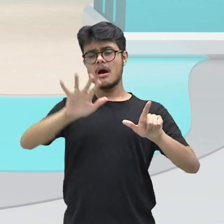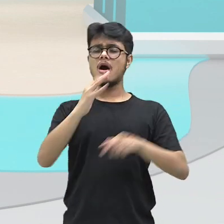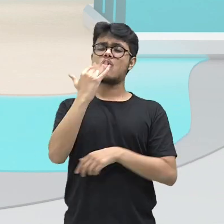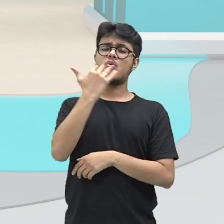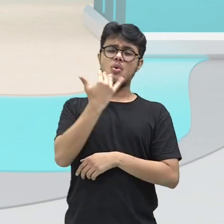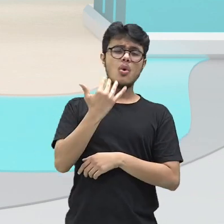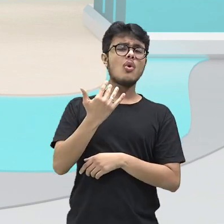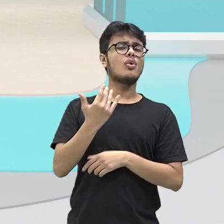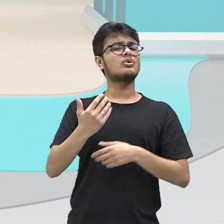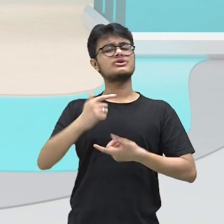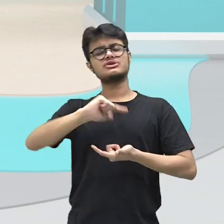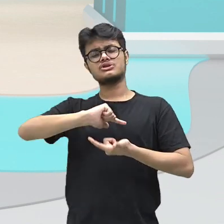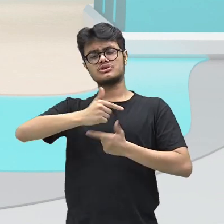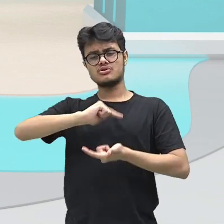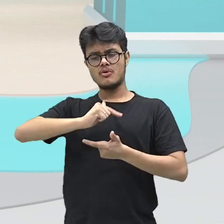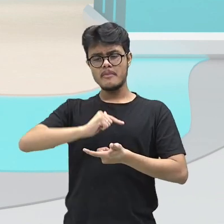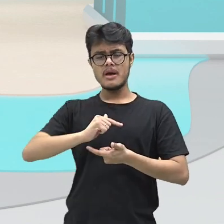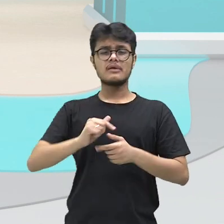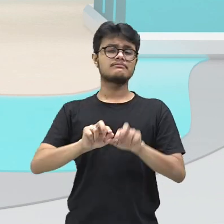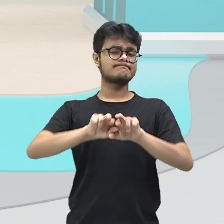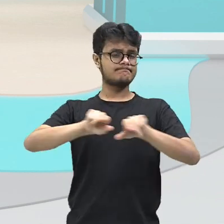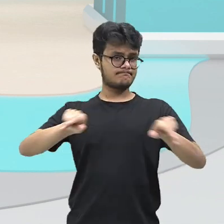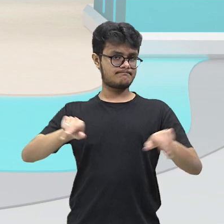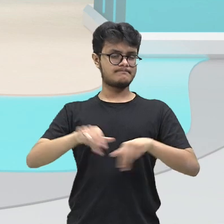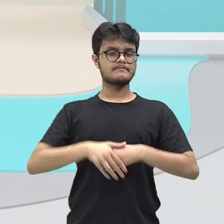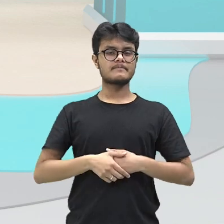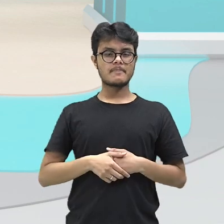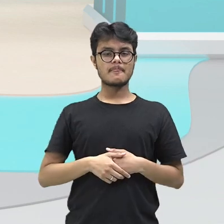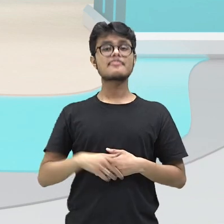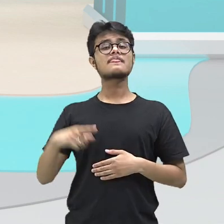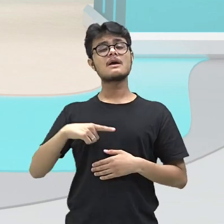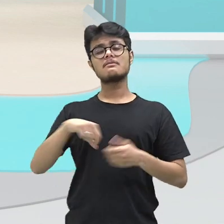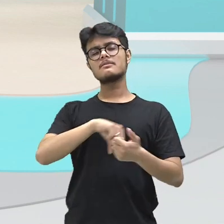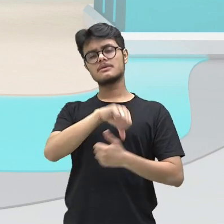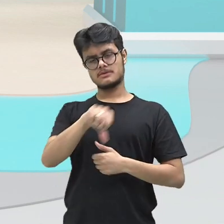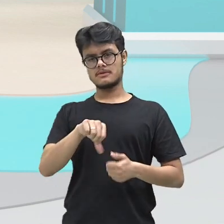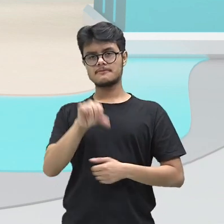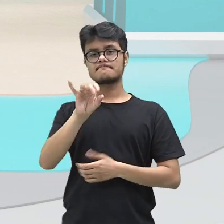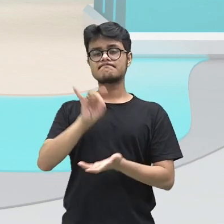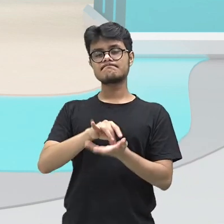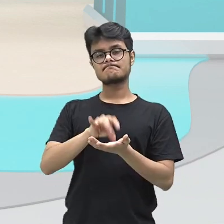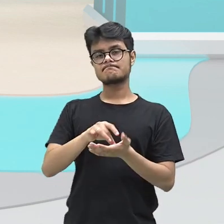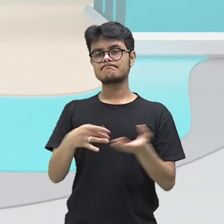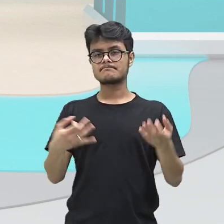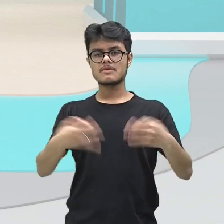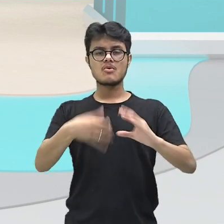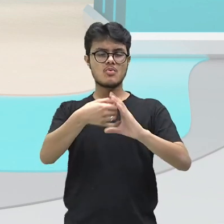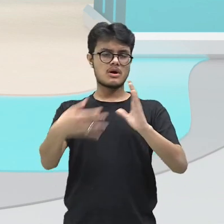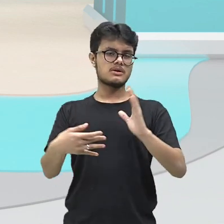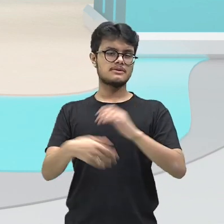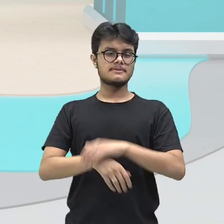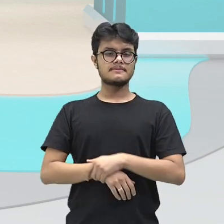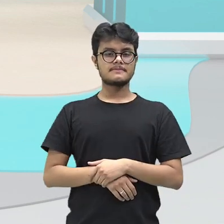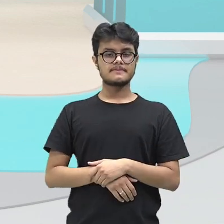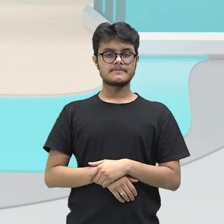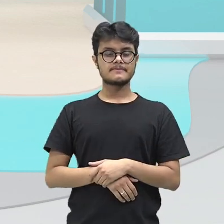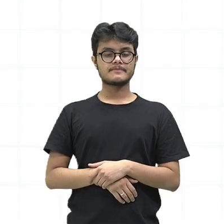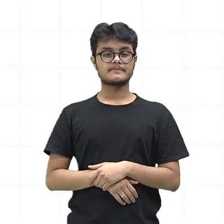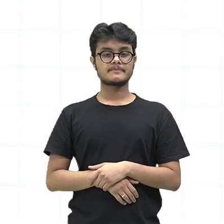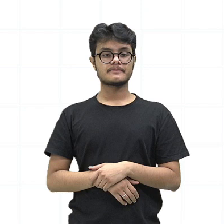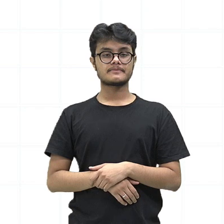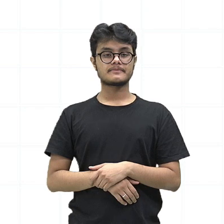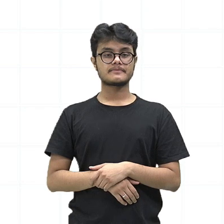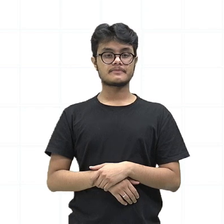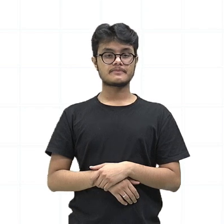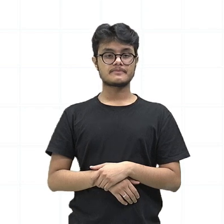formas, linhas, entre outras coisas. Então, a gente tem mais uma mudança. O simbolismo ele já traz esse caráter místico. Continuando a nossa